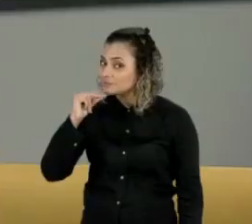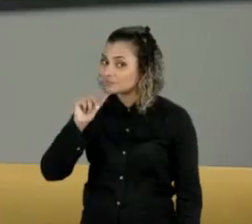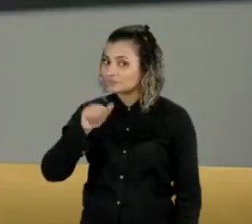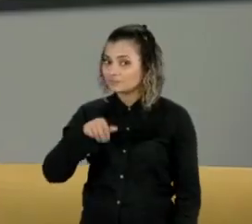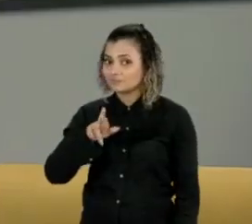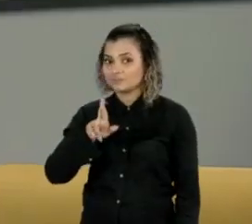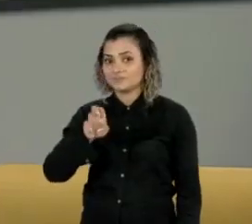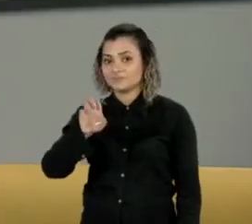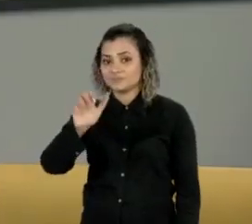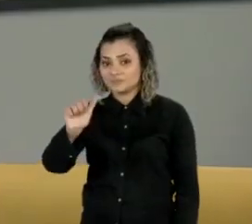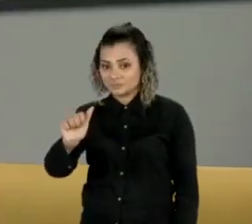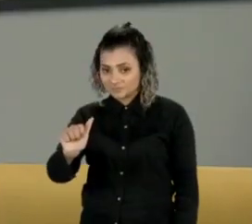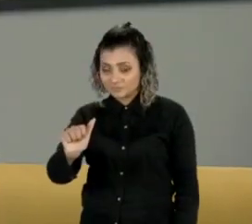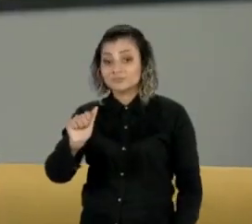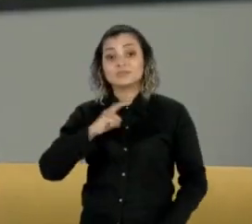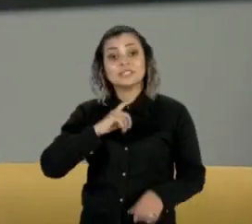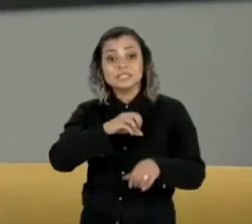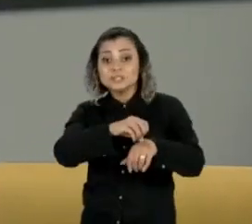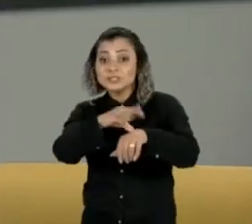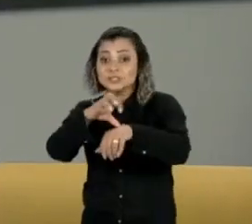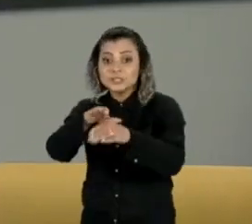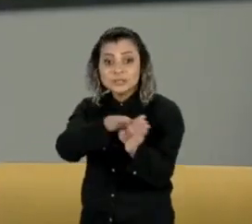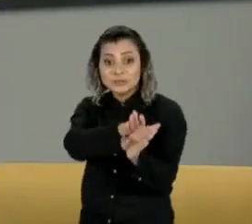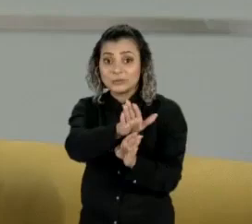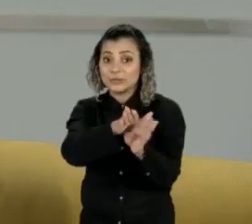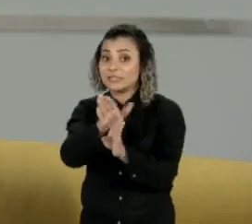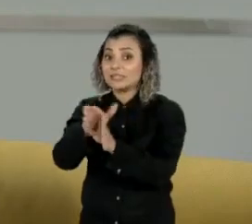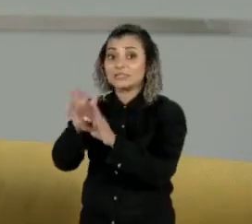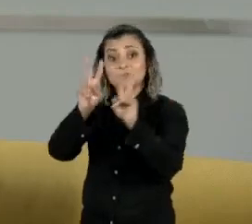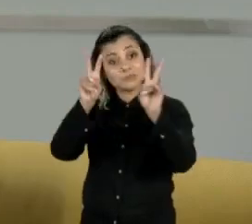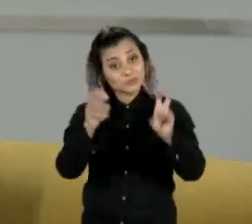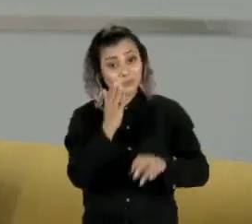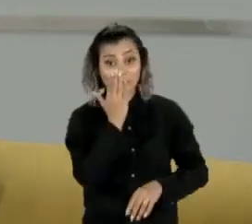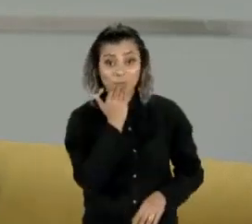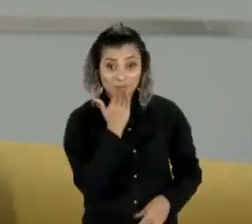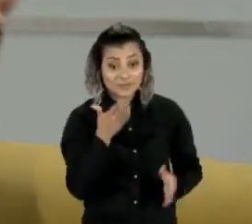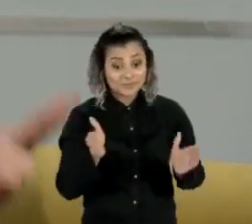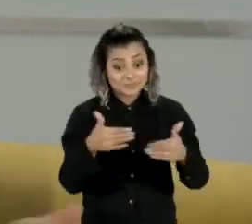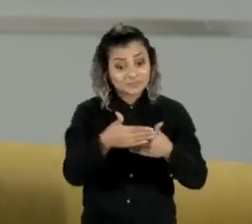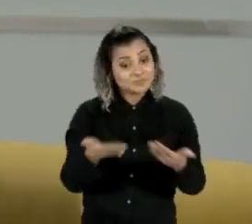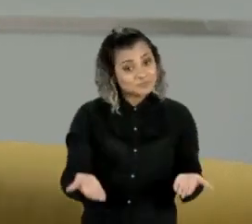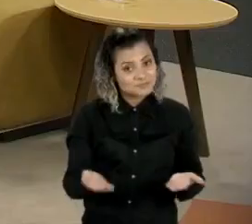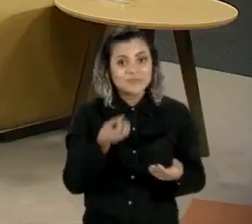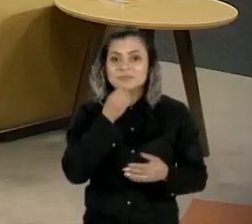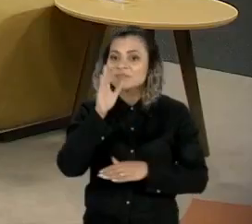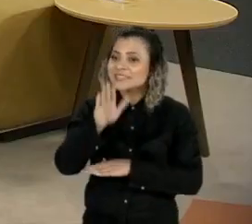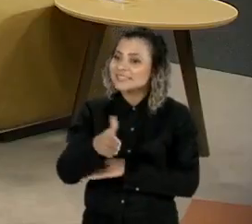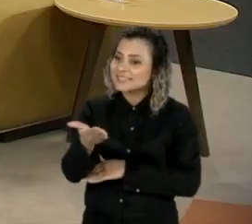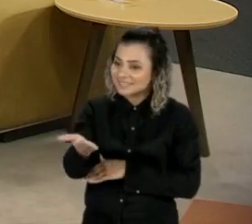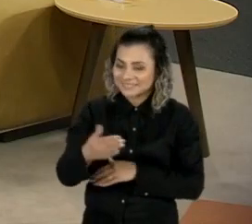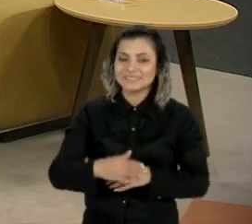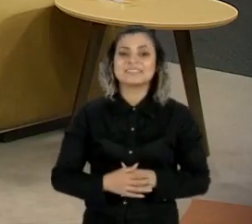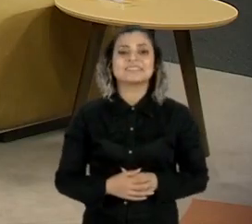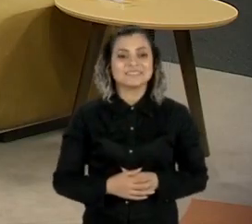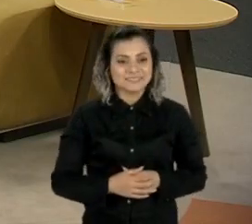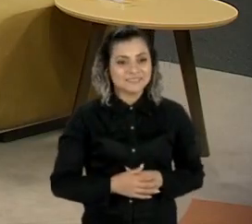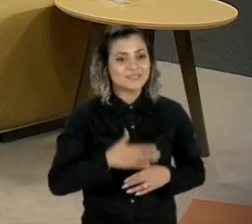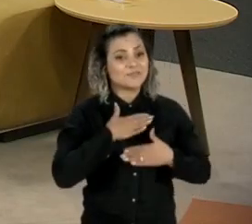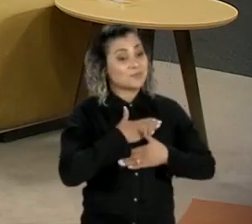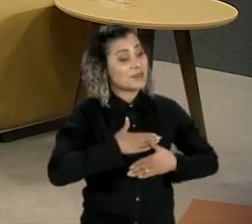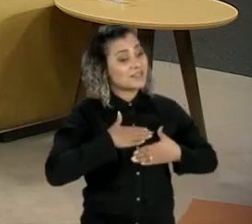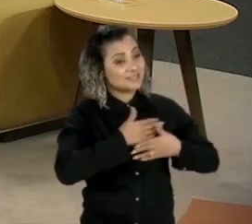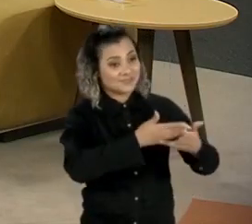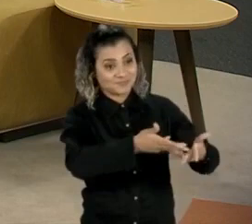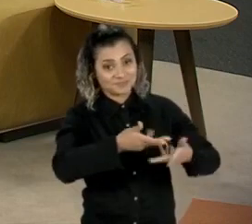Andréa Marim, que vai nos dar dicas e orientações sobre as marmitas. Já que boa tarde, Andréa. Boa tarde. Prazer